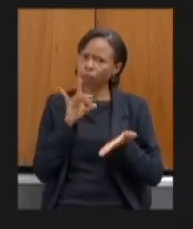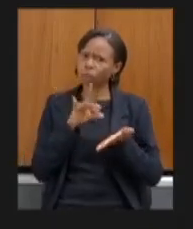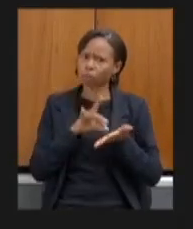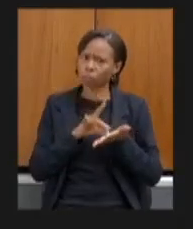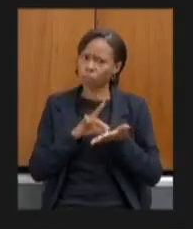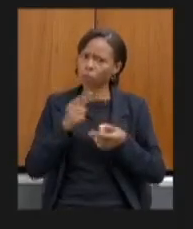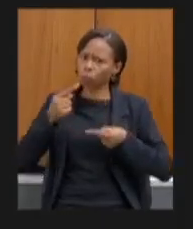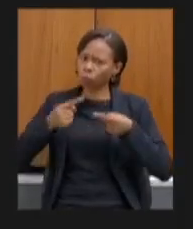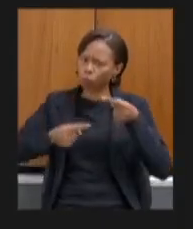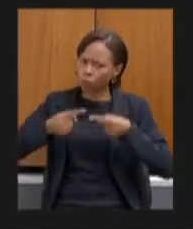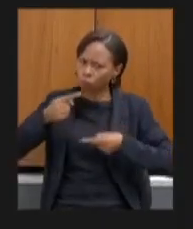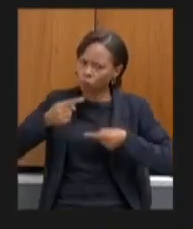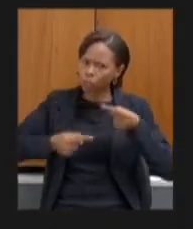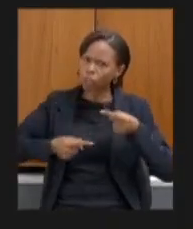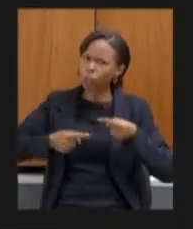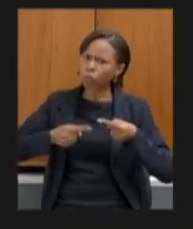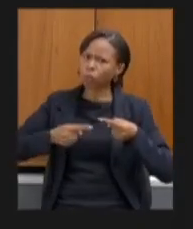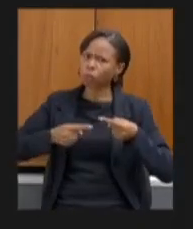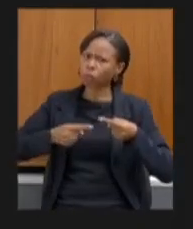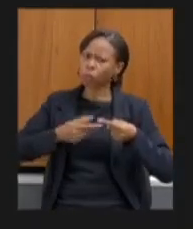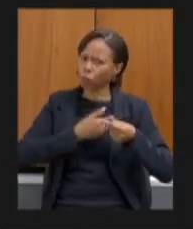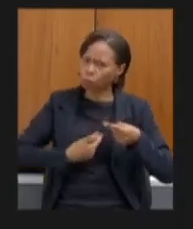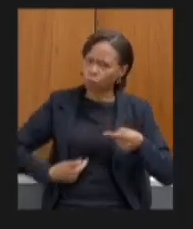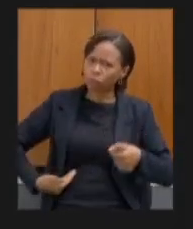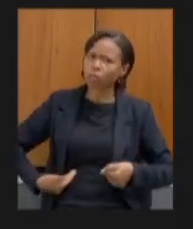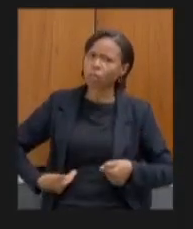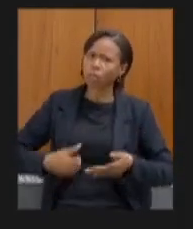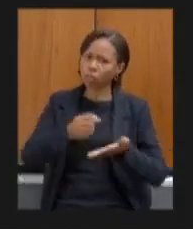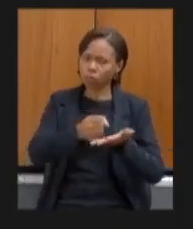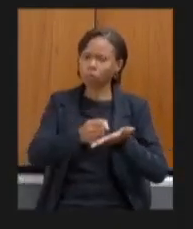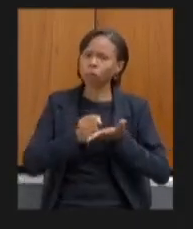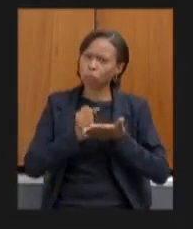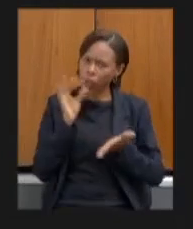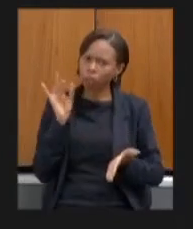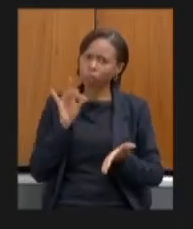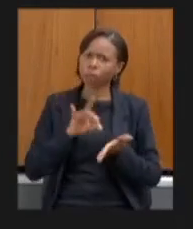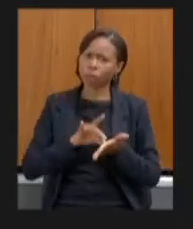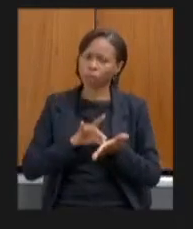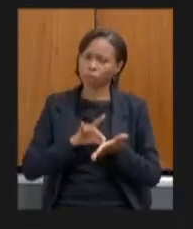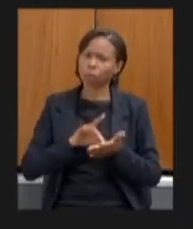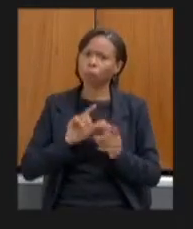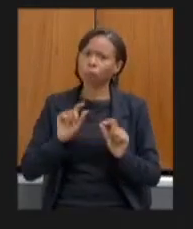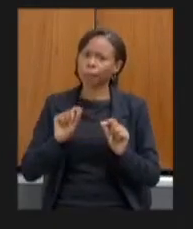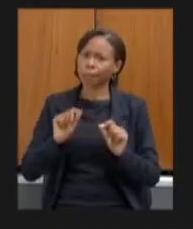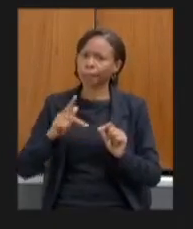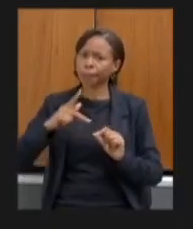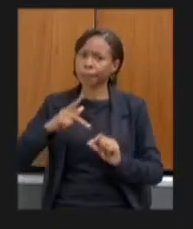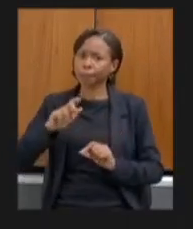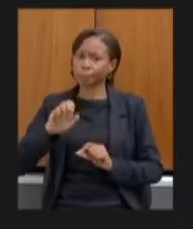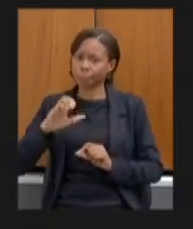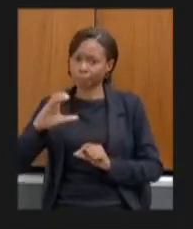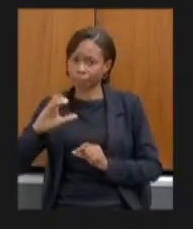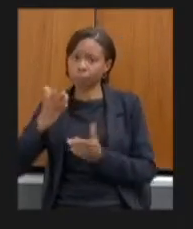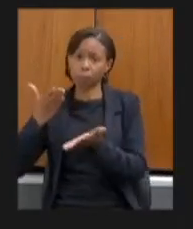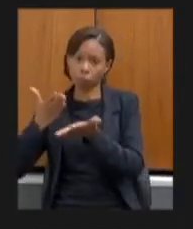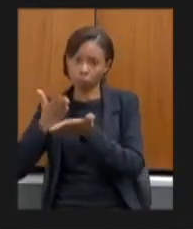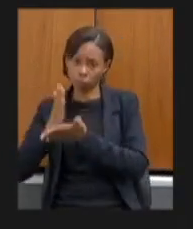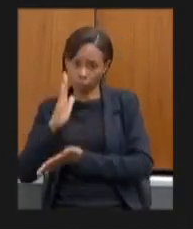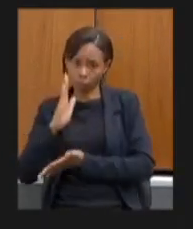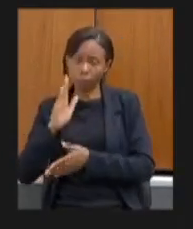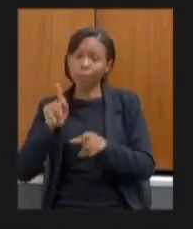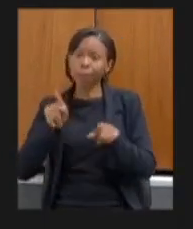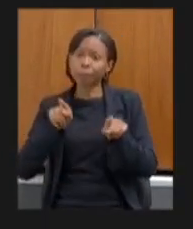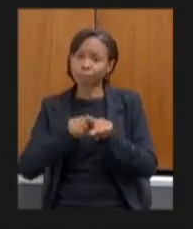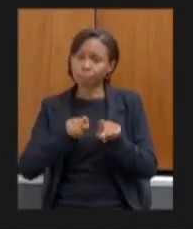política, um posicionamento político deste governo, do governador, para que não só a PEC seja aprovada, mas que a gente possa